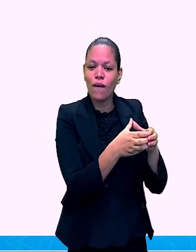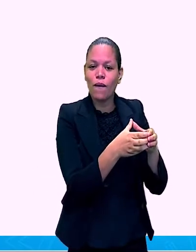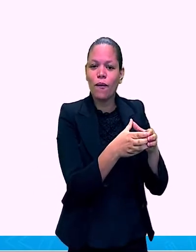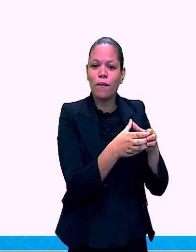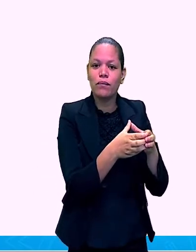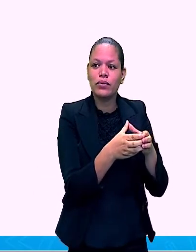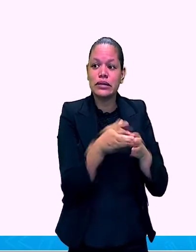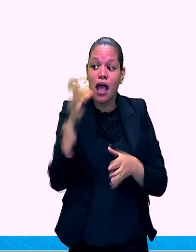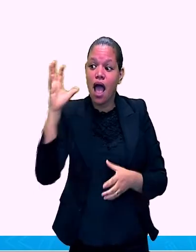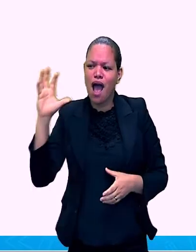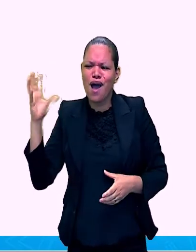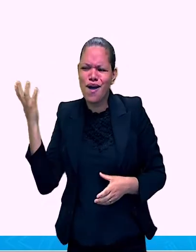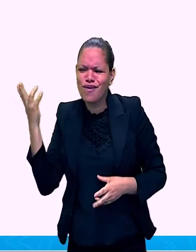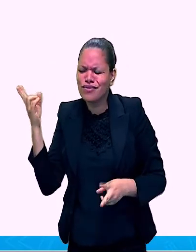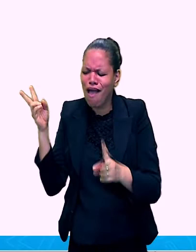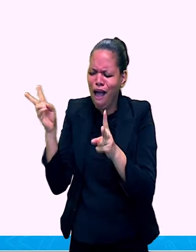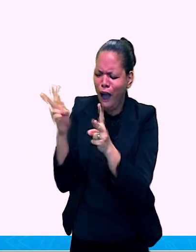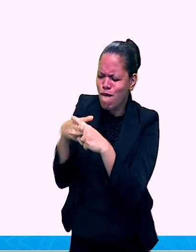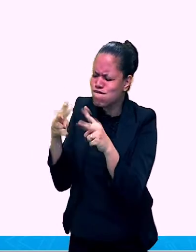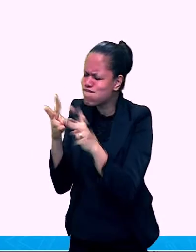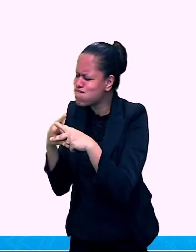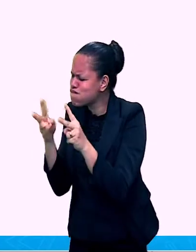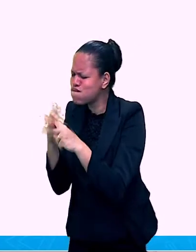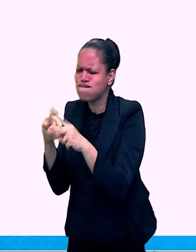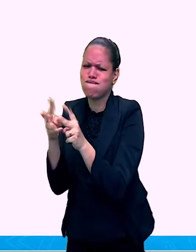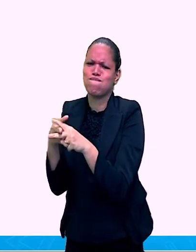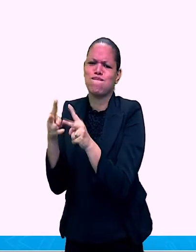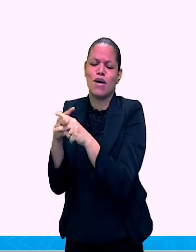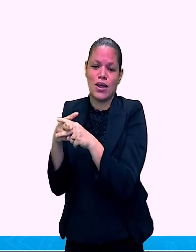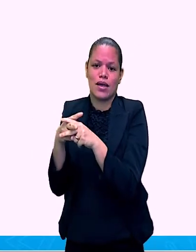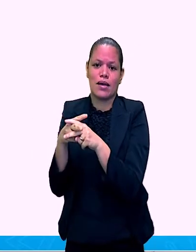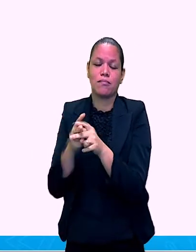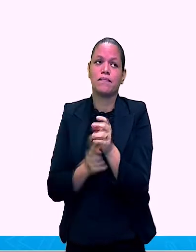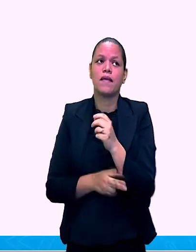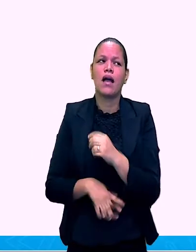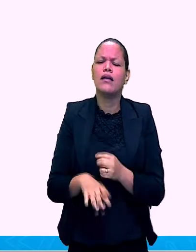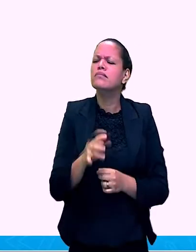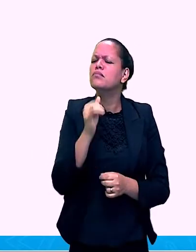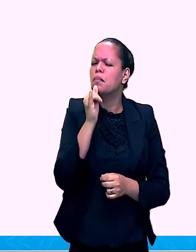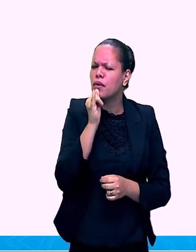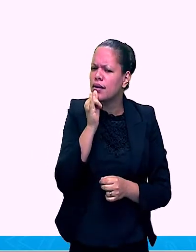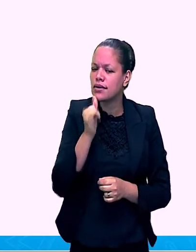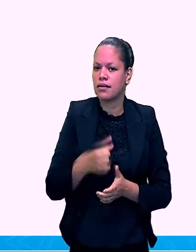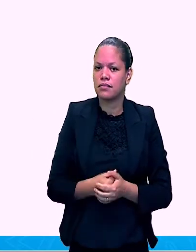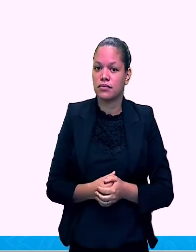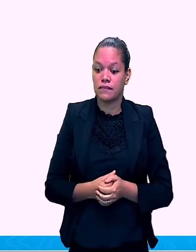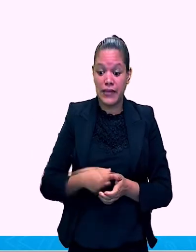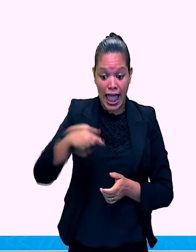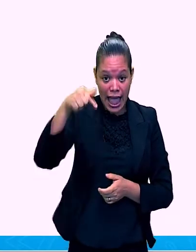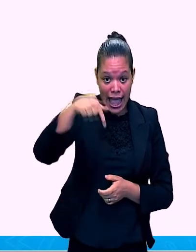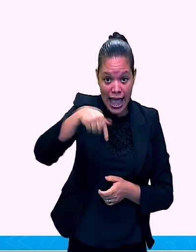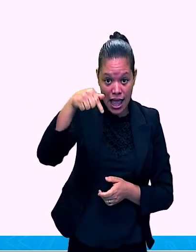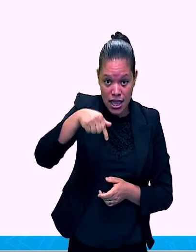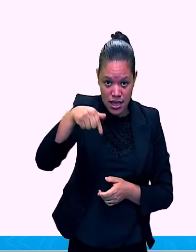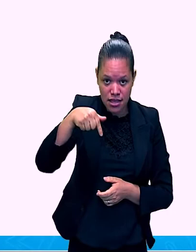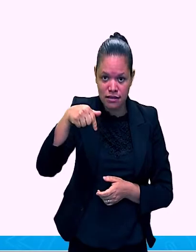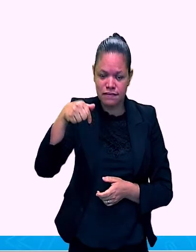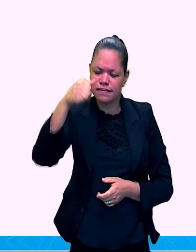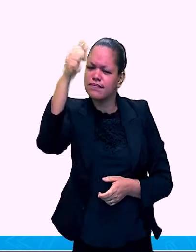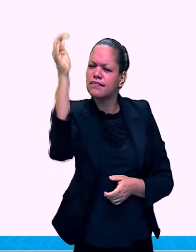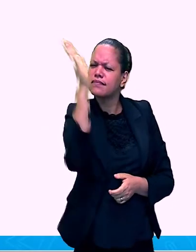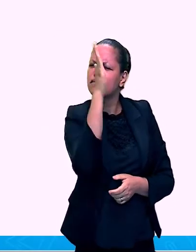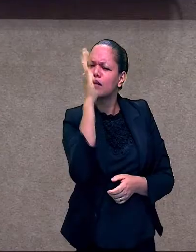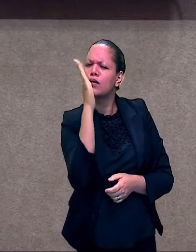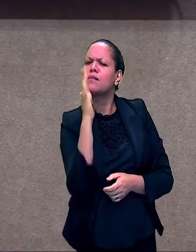que seria isso? Aqui, na nossa terra, no Brasil, nosso território, falando de terra agora,